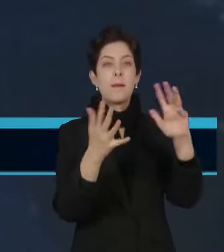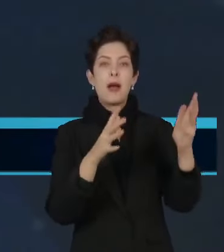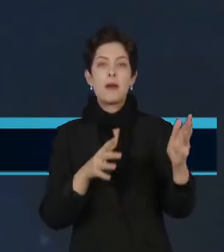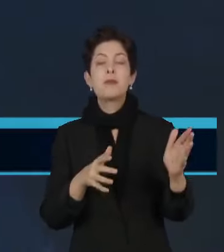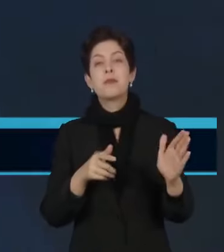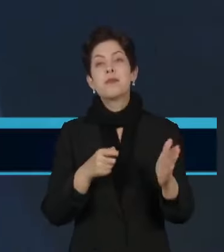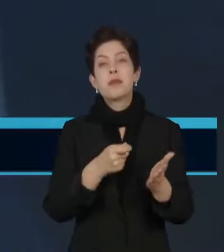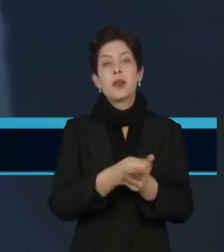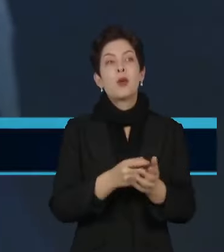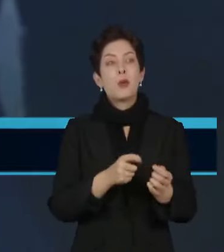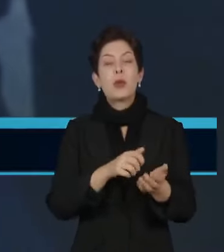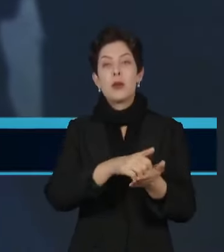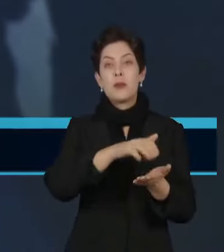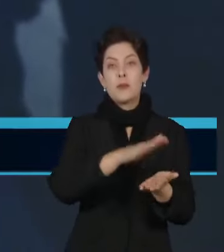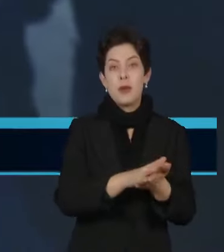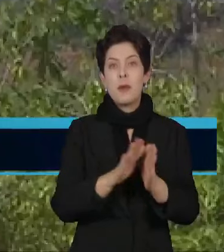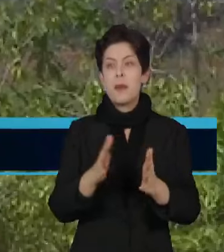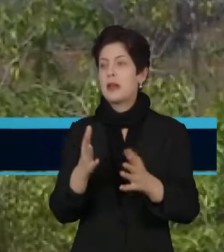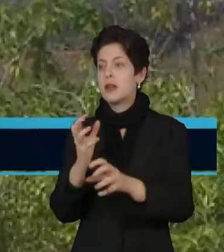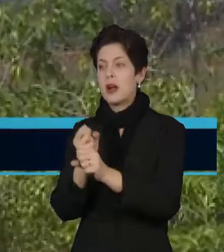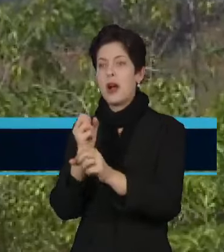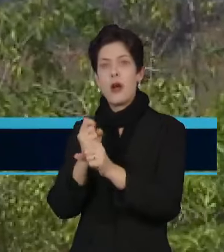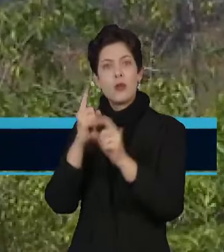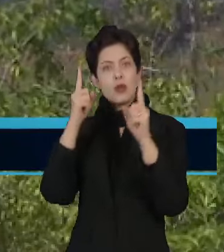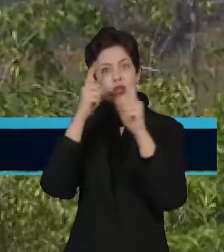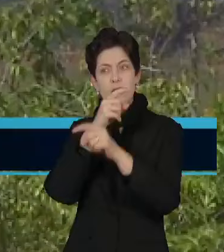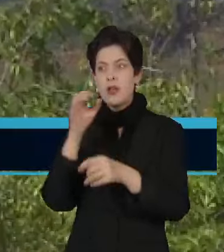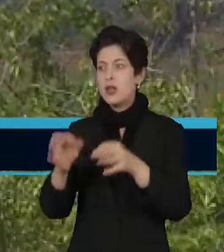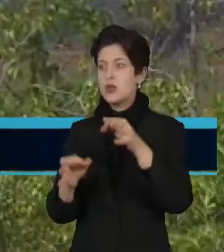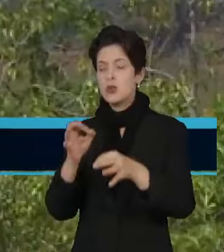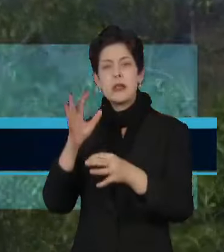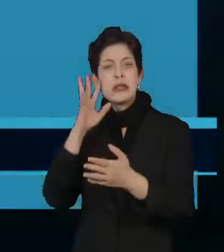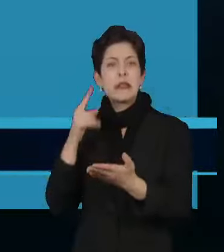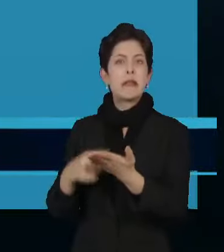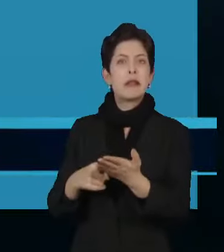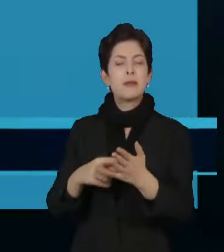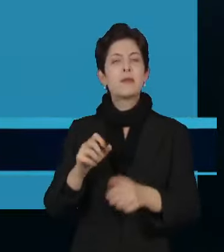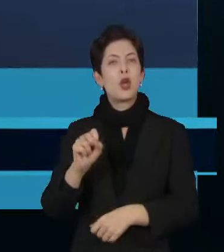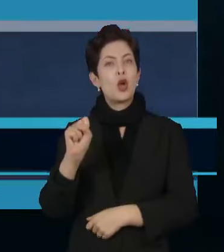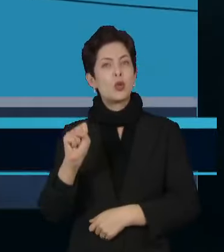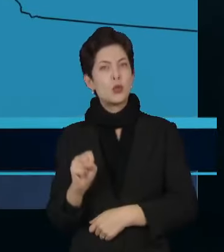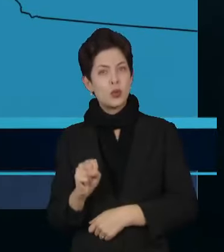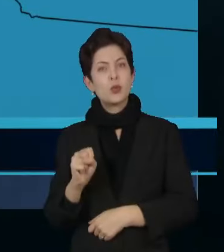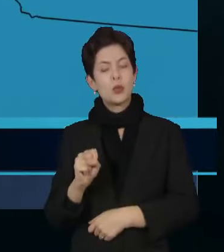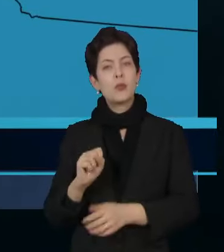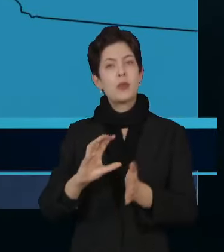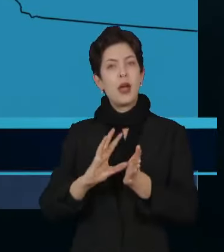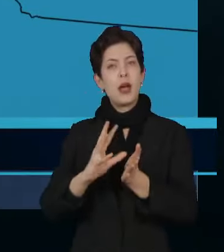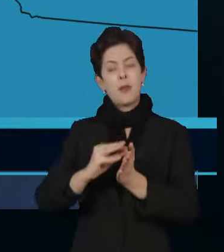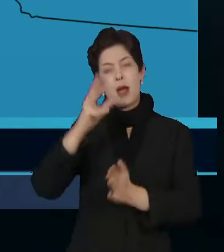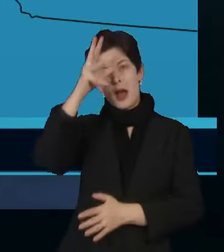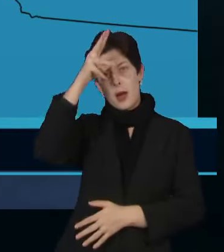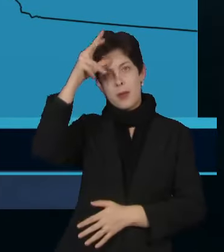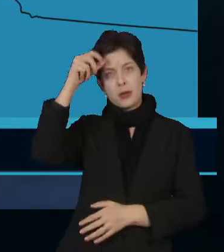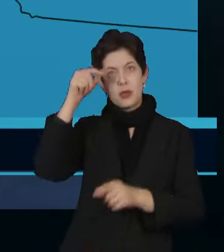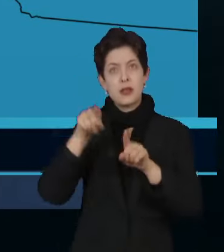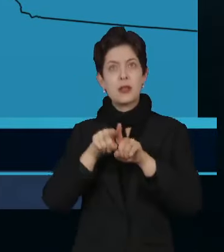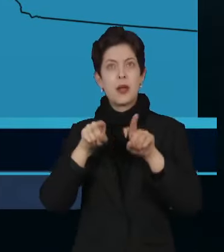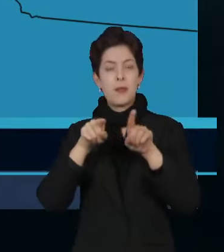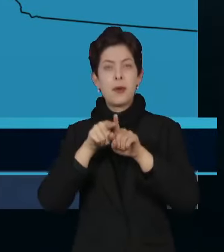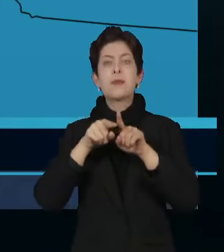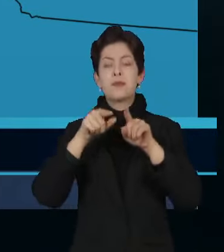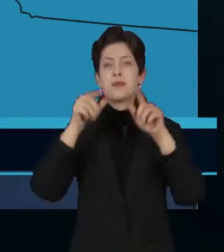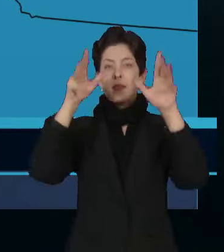cálculo dos prejuízos ao meio ambiente no sul do Amazonas entre as cidades de Boca do Acre e lábia